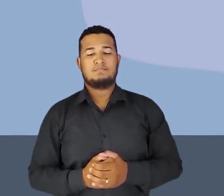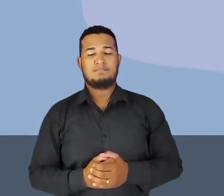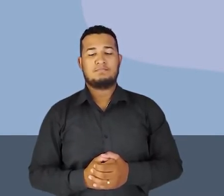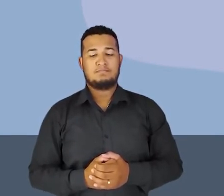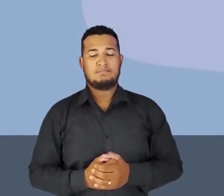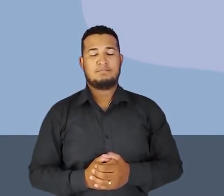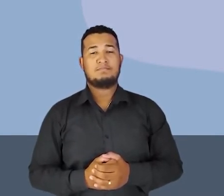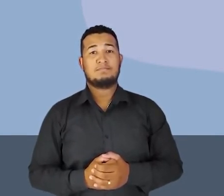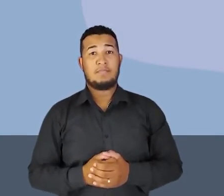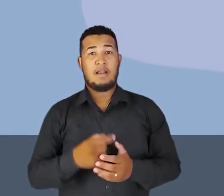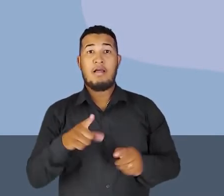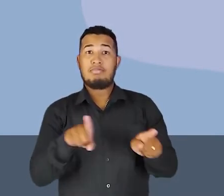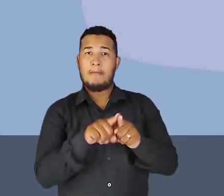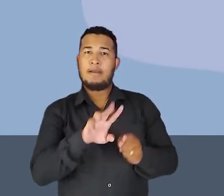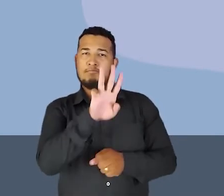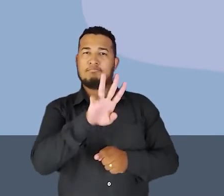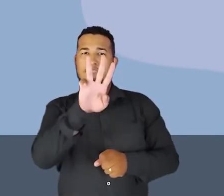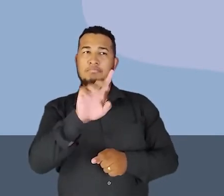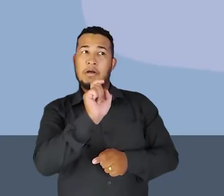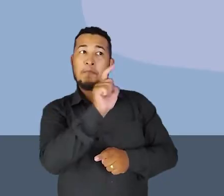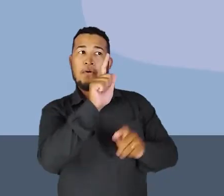Também os links onde vocês podem